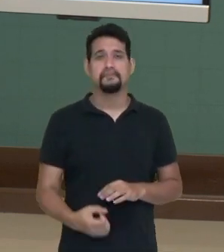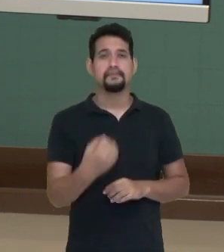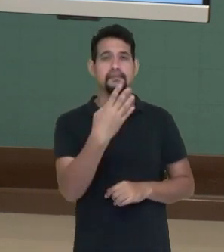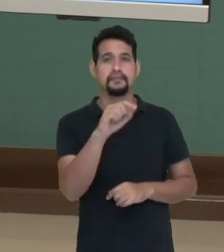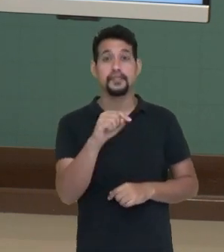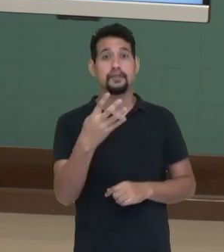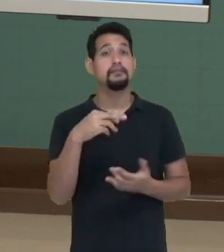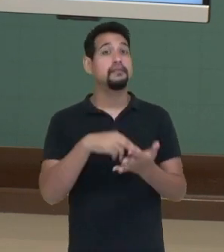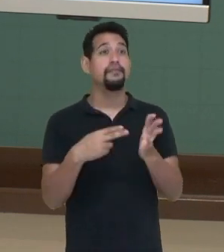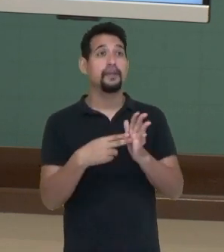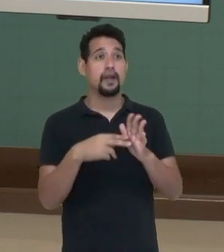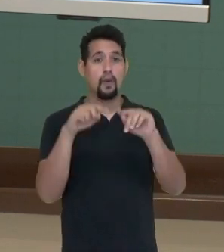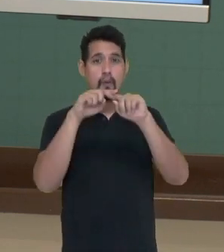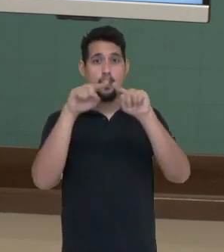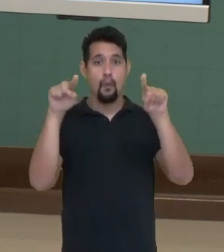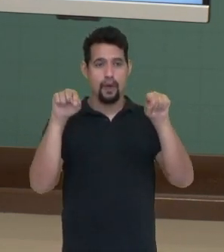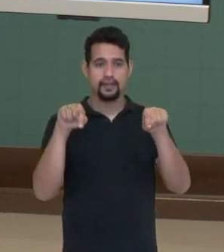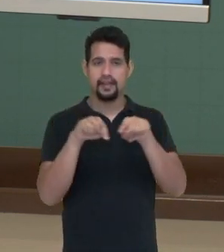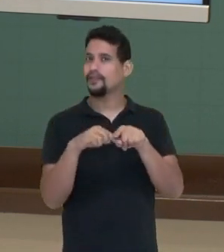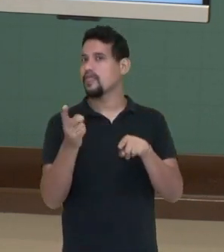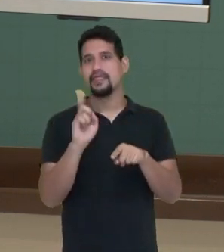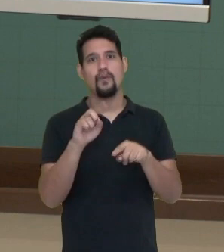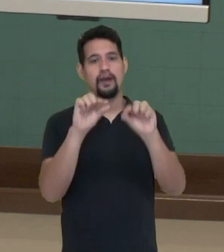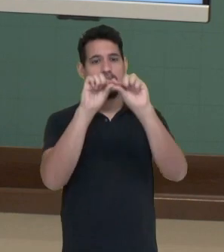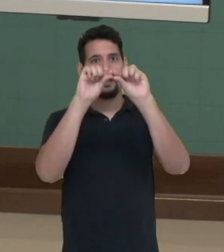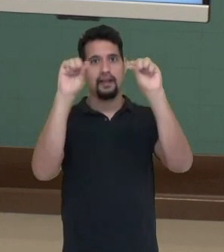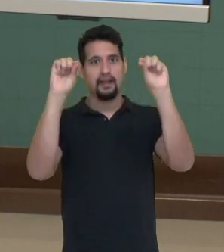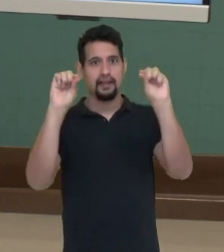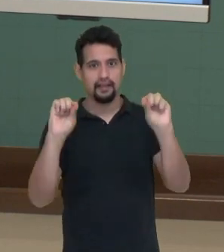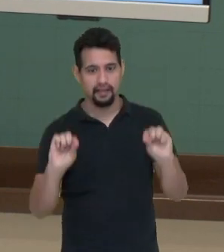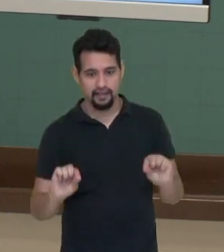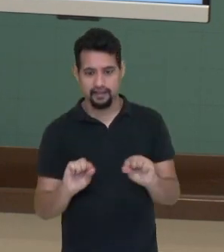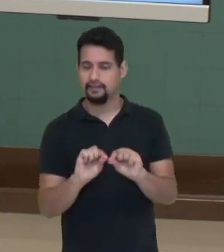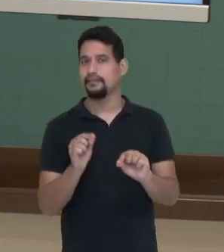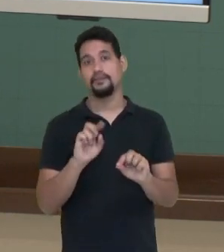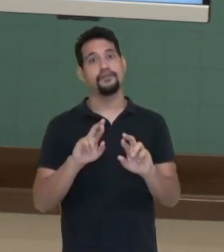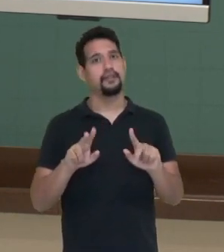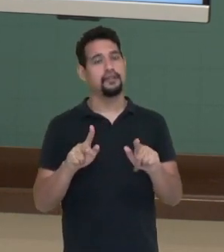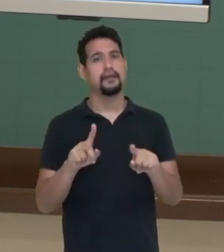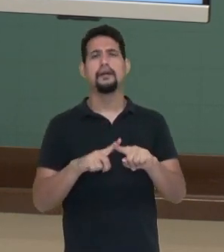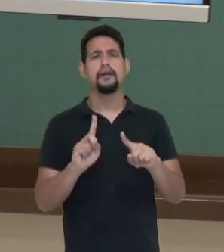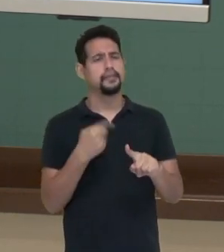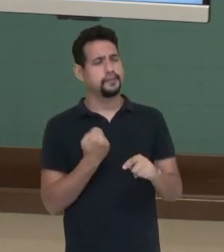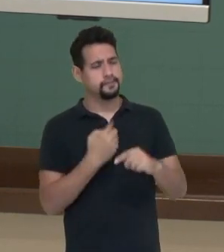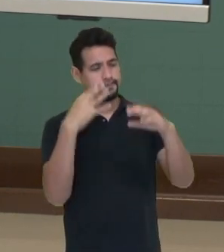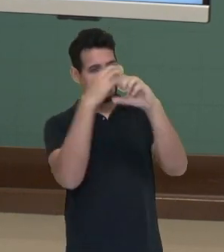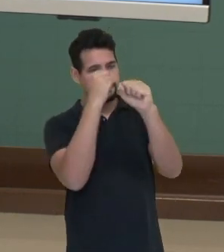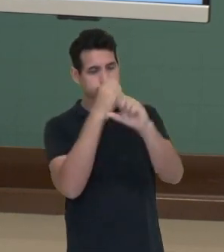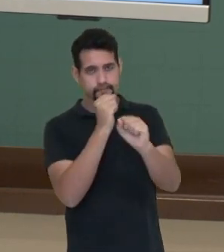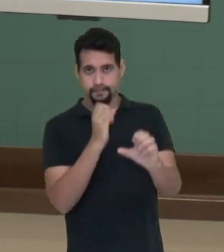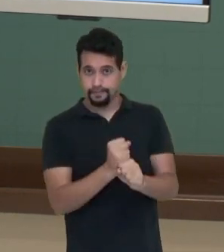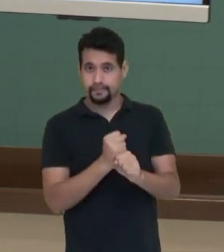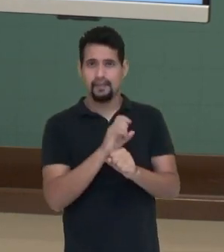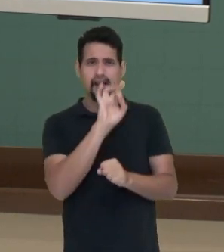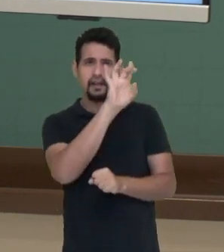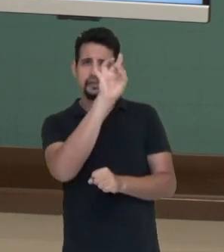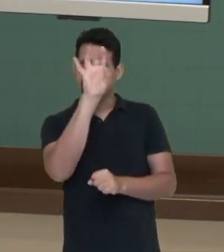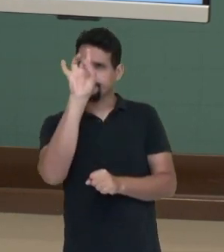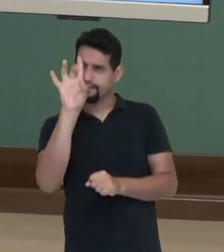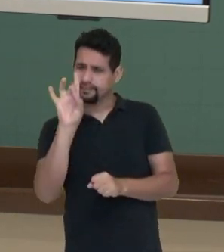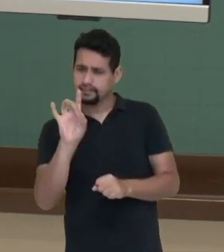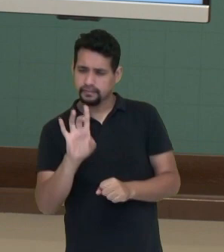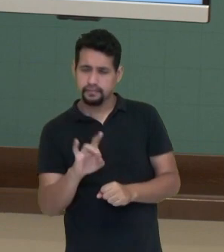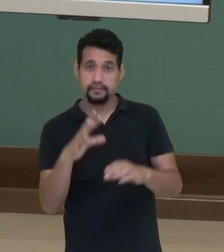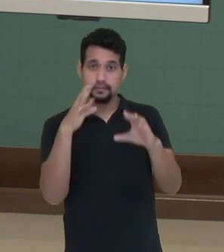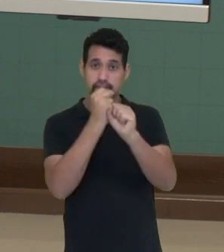que é um quadrado. 4 vezes 4, 16 metros quadrados, tá bom? Então, a gente foi calculando área por área, tá?